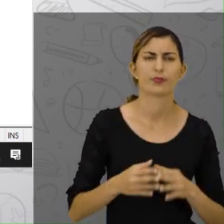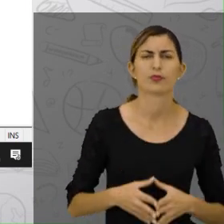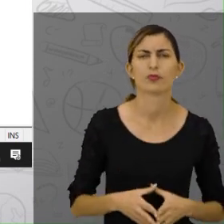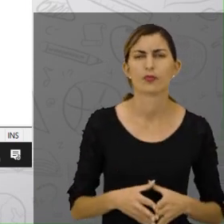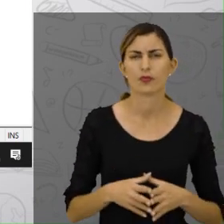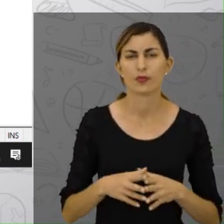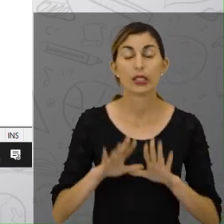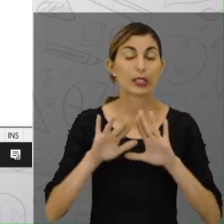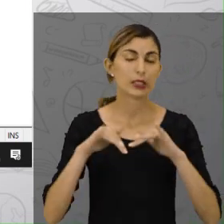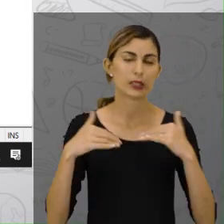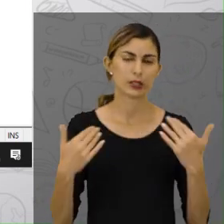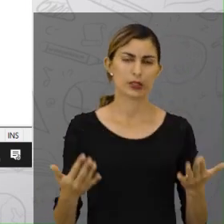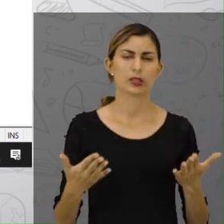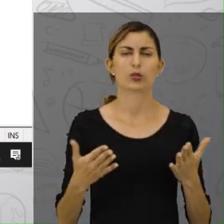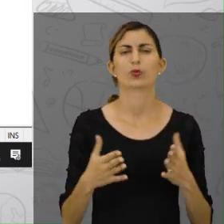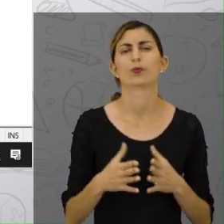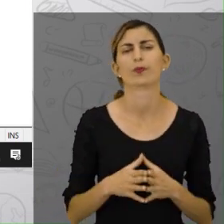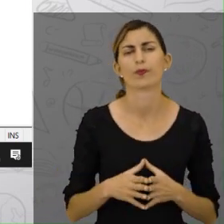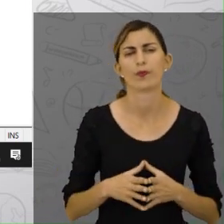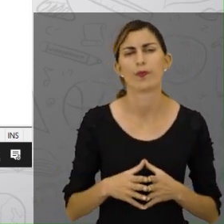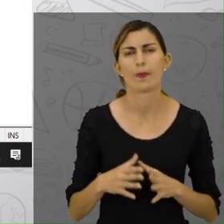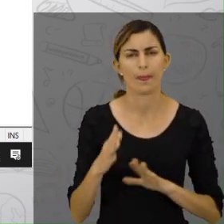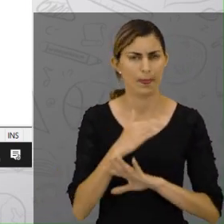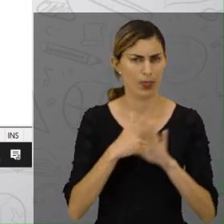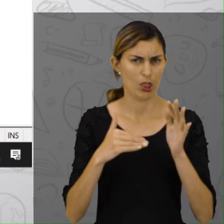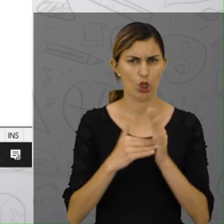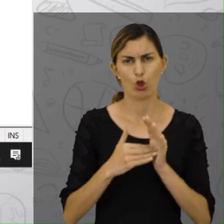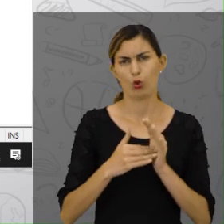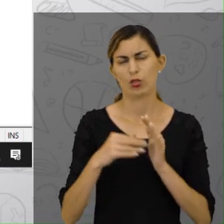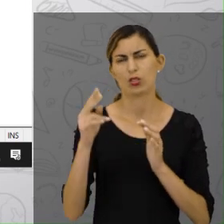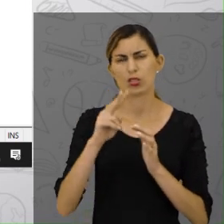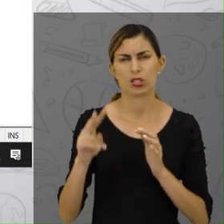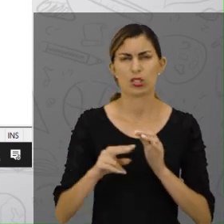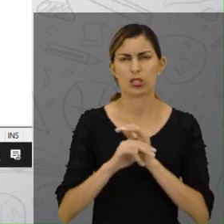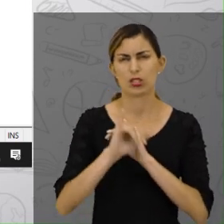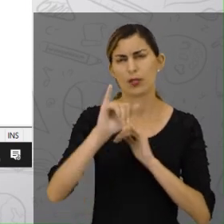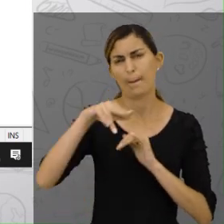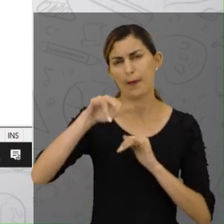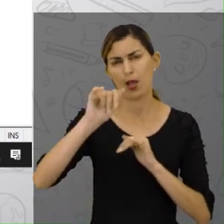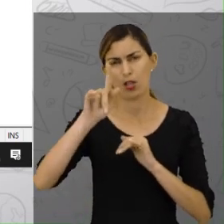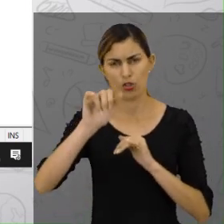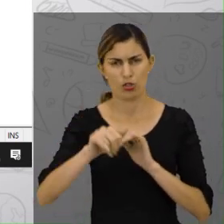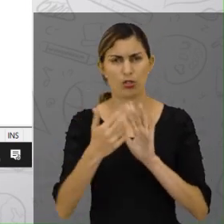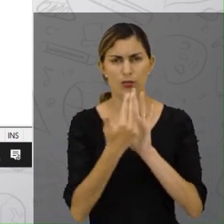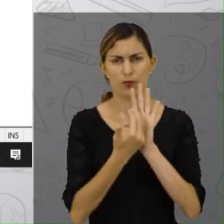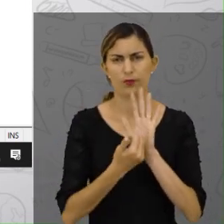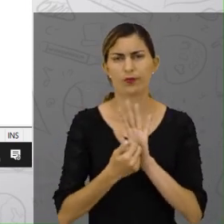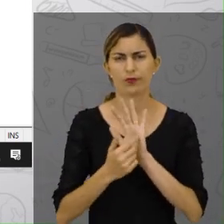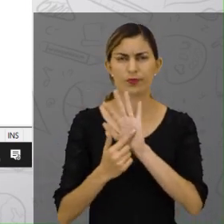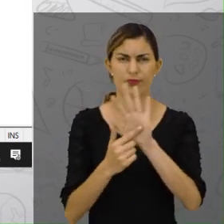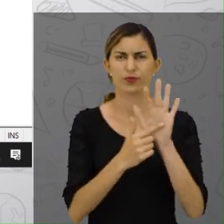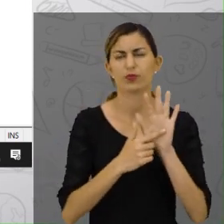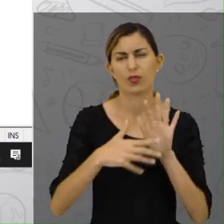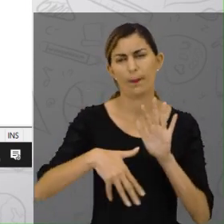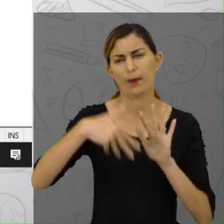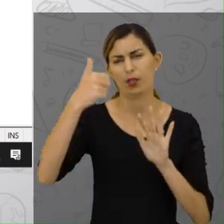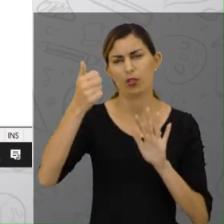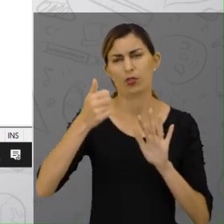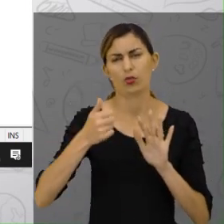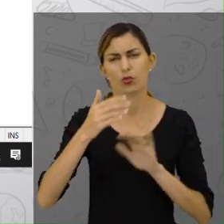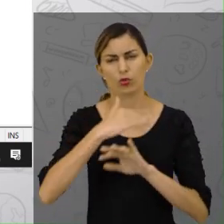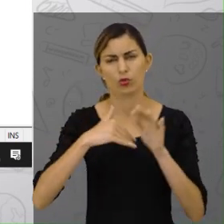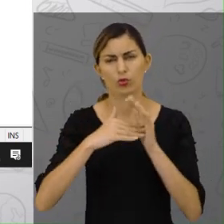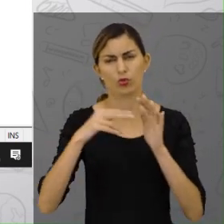1. Então, todas as vezes que essa imagem for exibida, ou